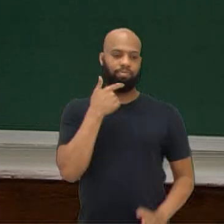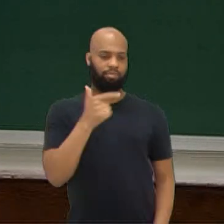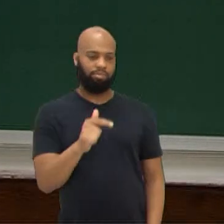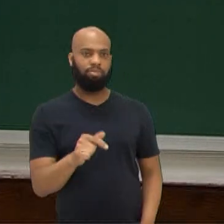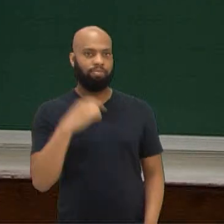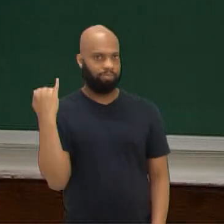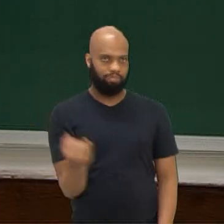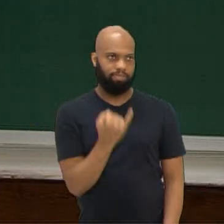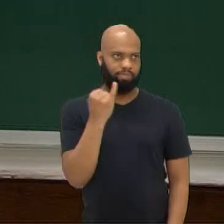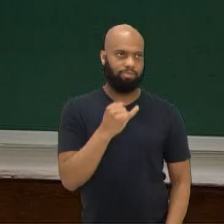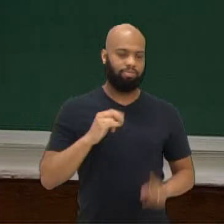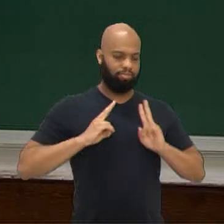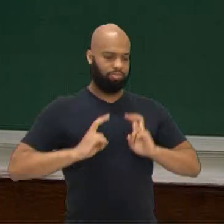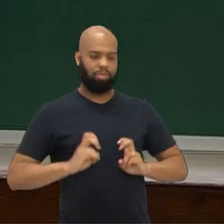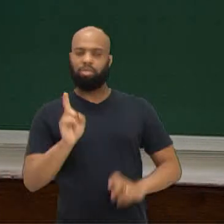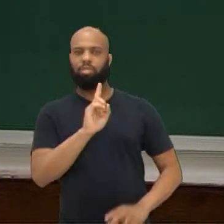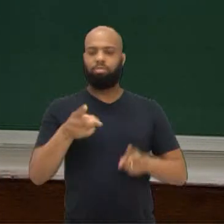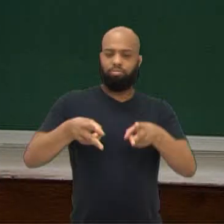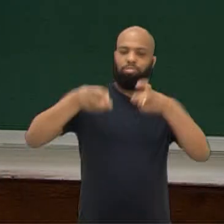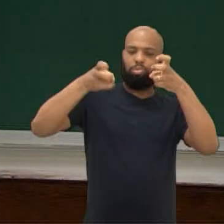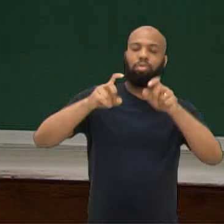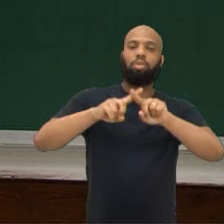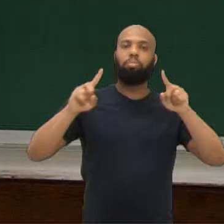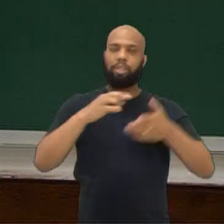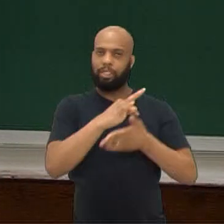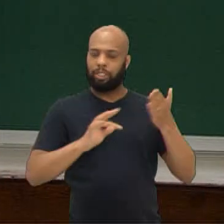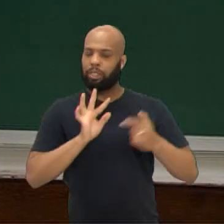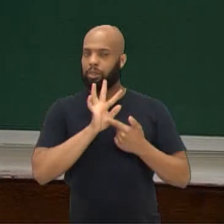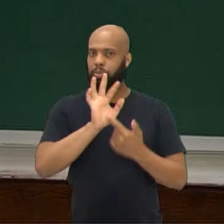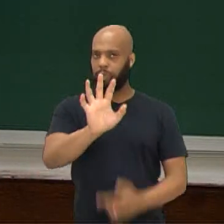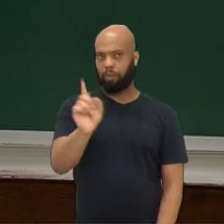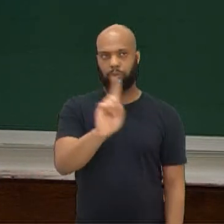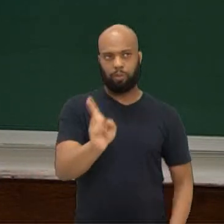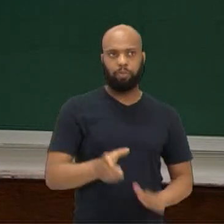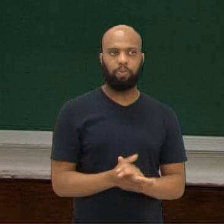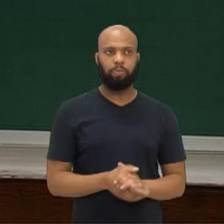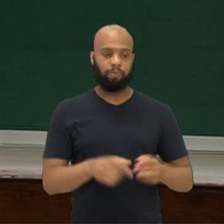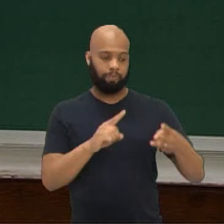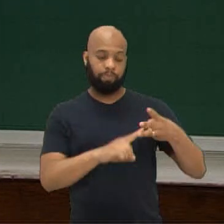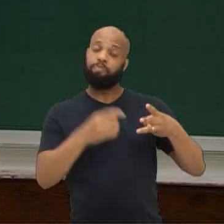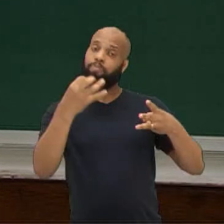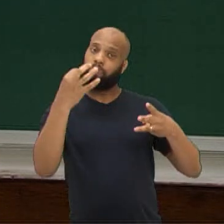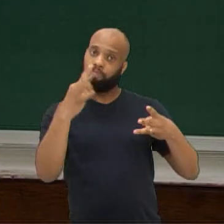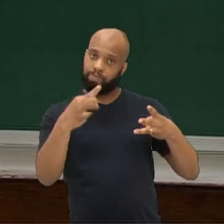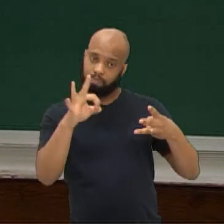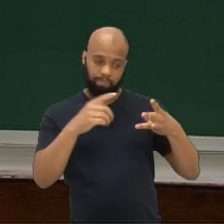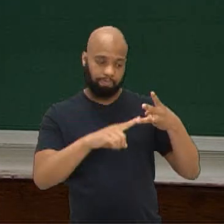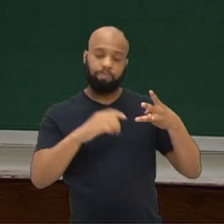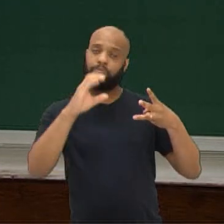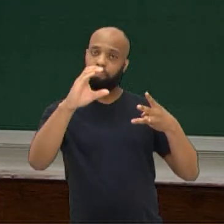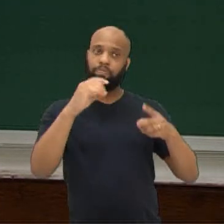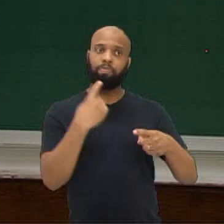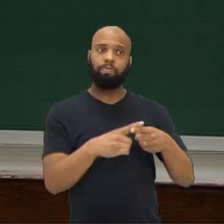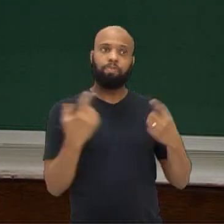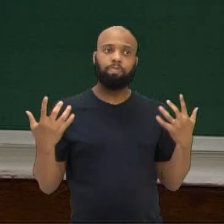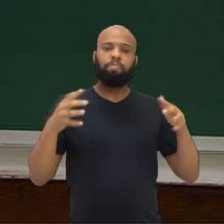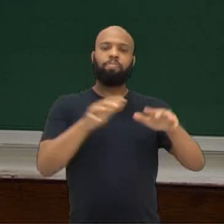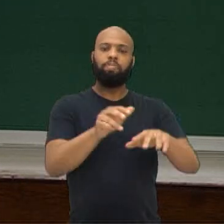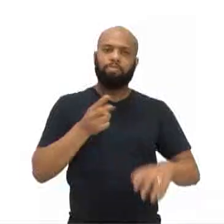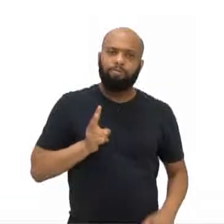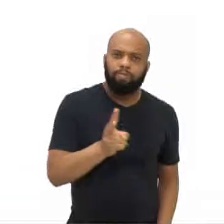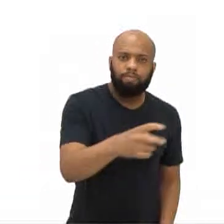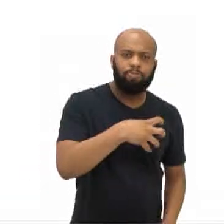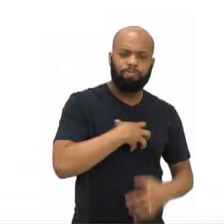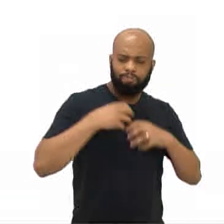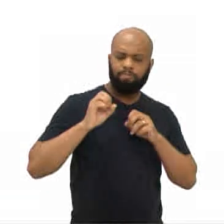extrema importância, não a reconhecem. Mas o fragmento não traz essa informação para nós. Então, justamente a letra C, inclusão e permanência